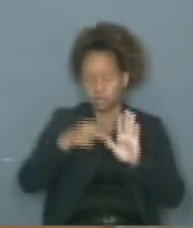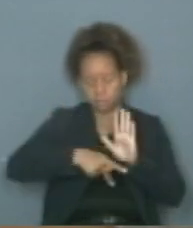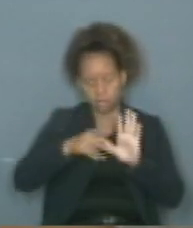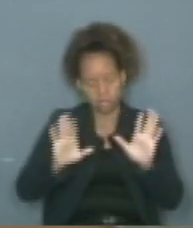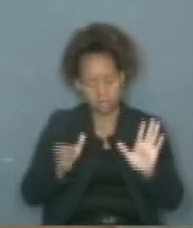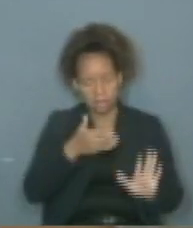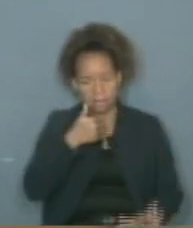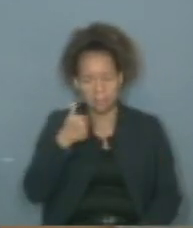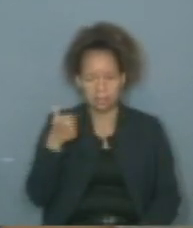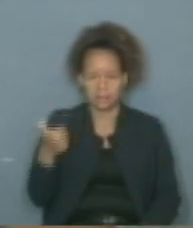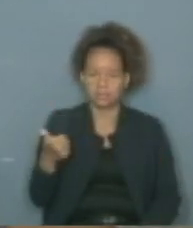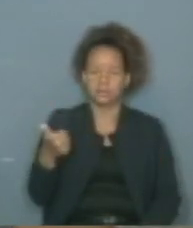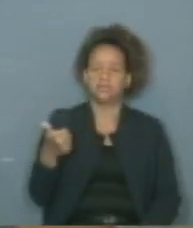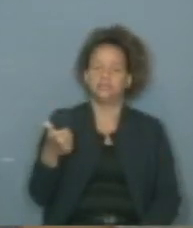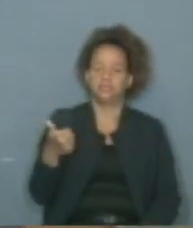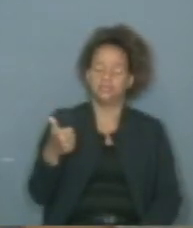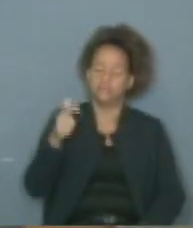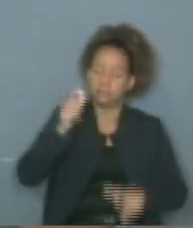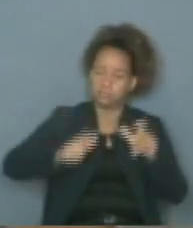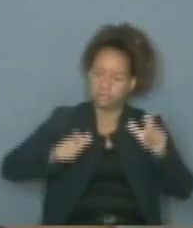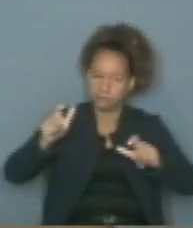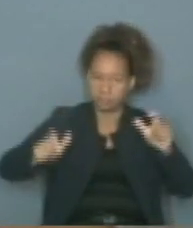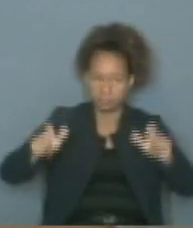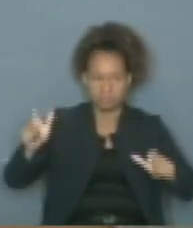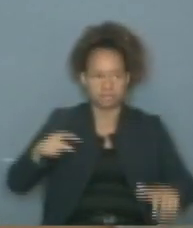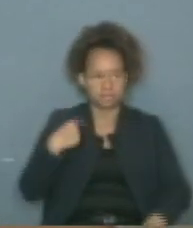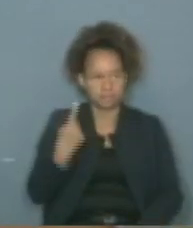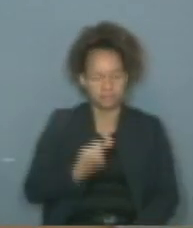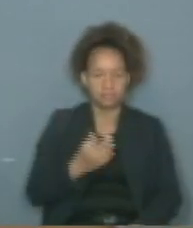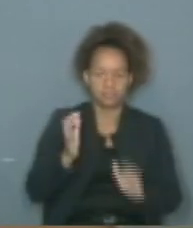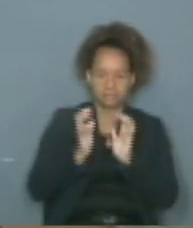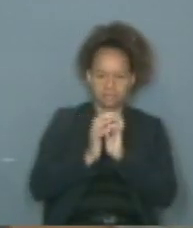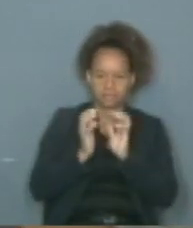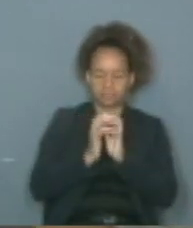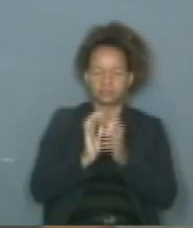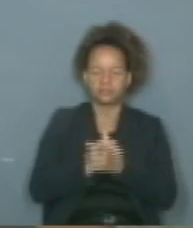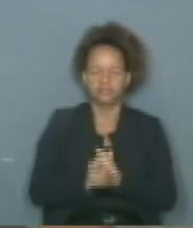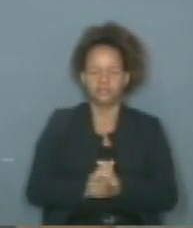para melhorar a condição das pessoas e a condição da nossa cidade.